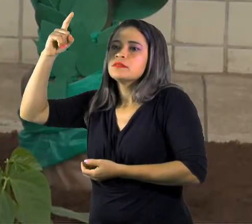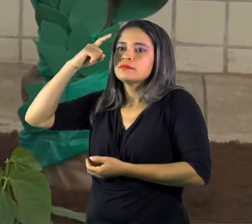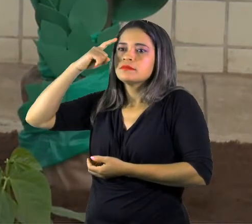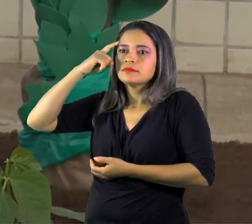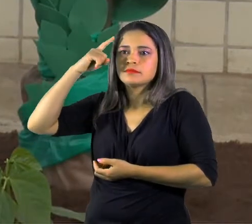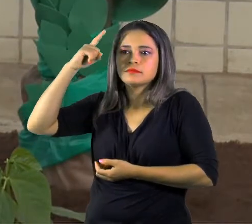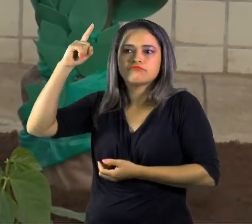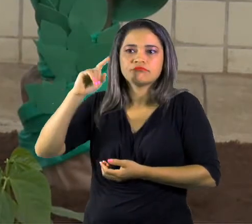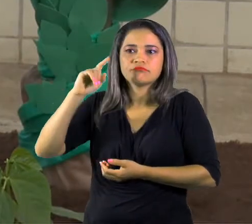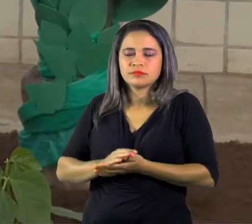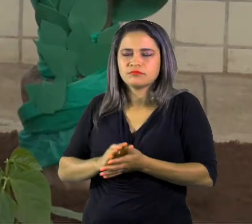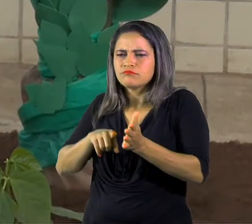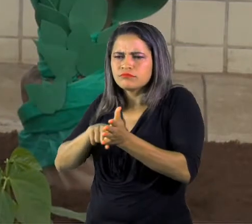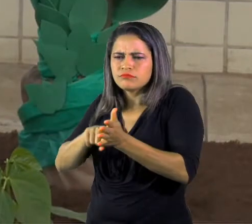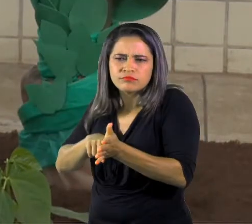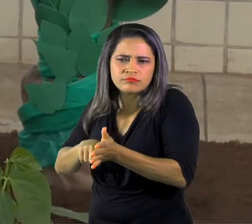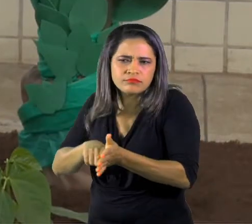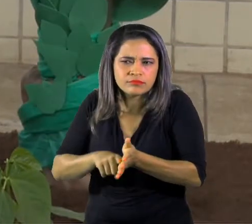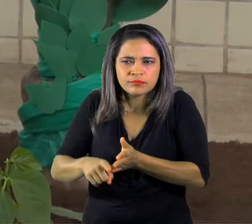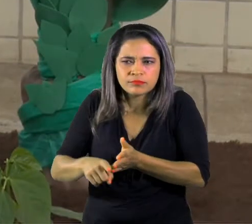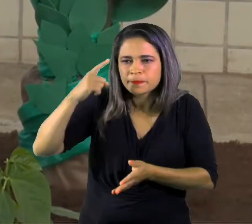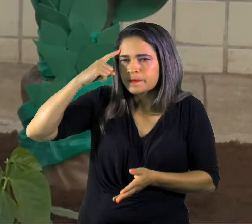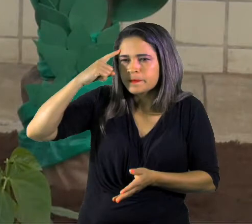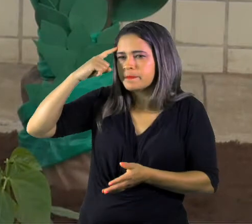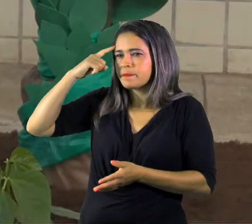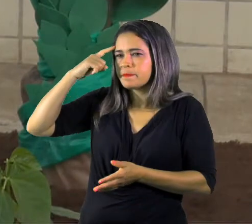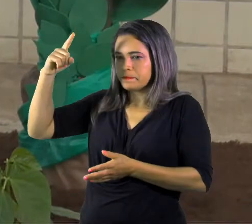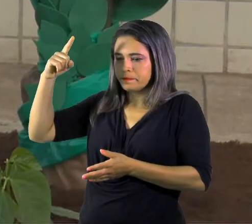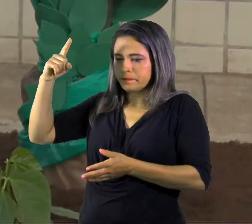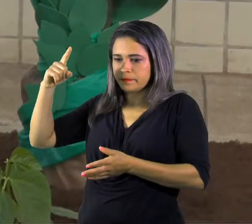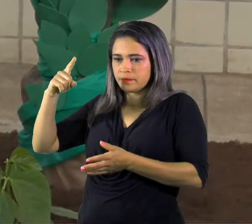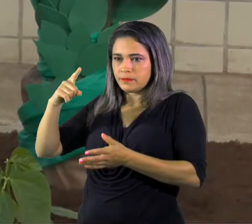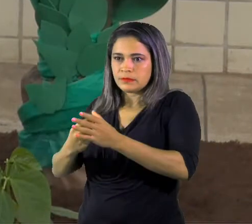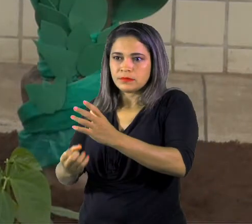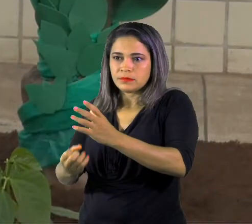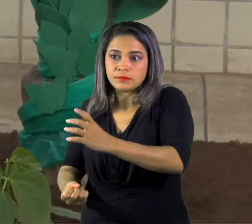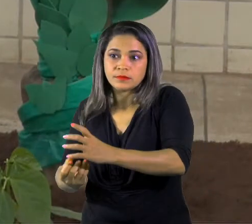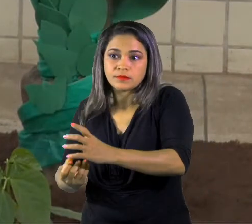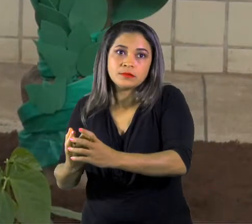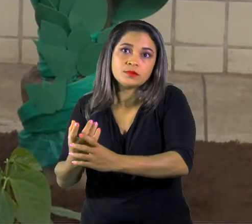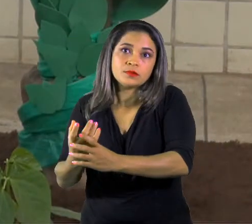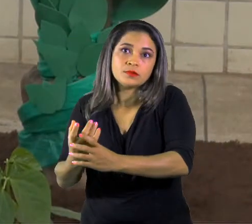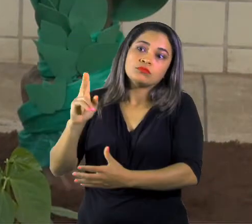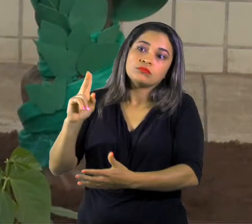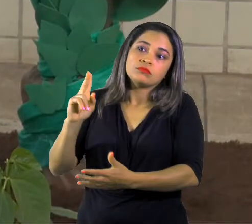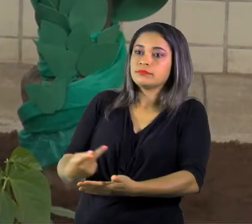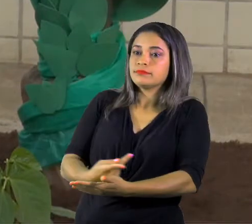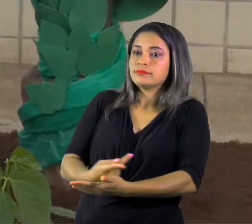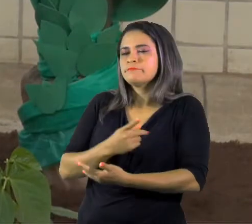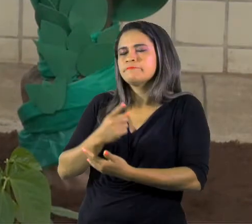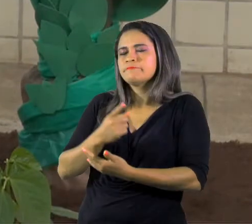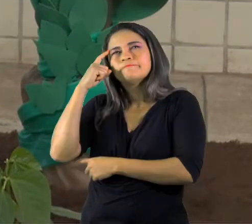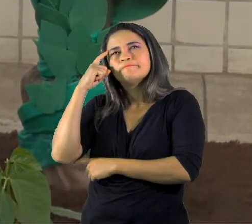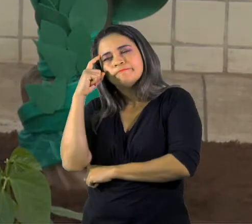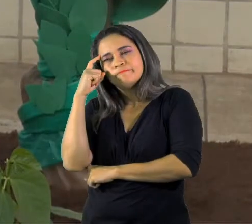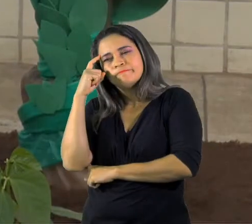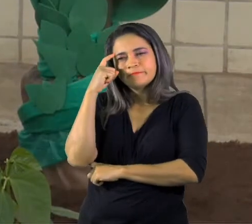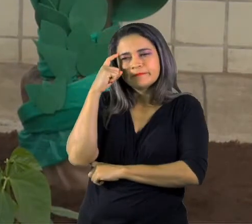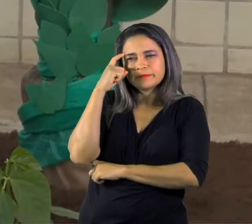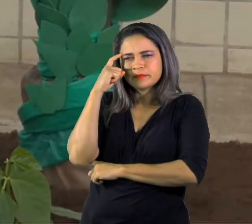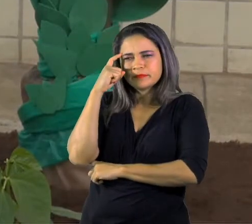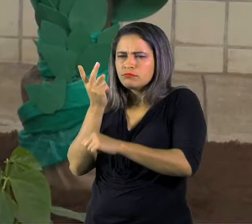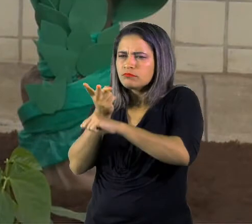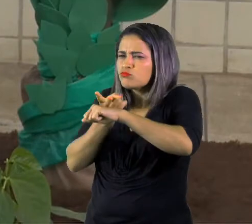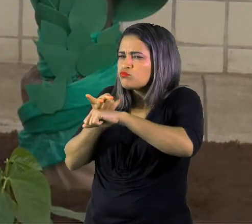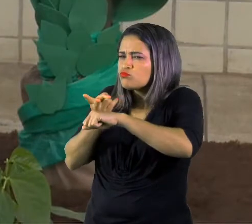pensamento de investigação, um pensamento de elaboração de hipótese, um pensamento de nós